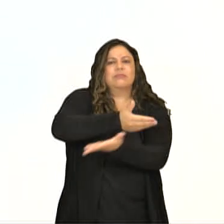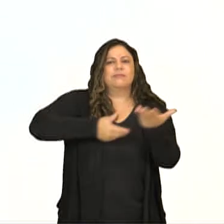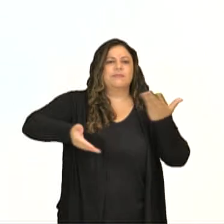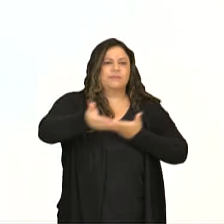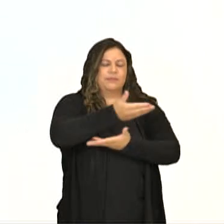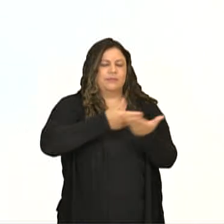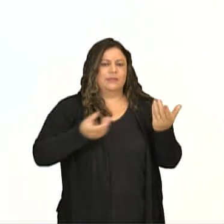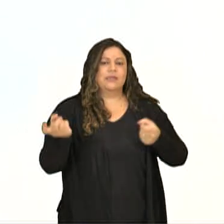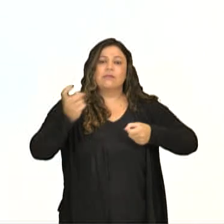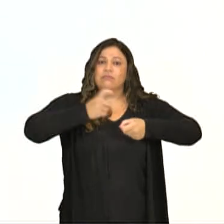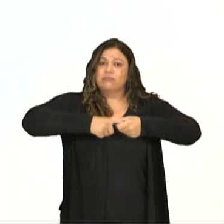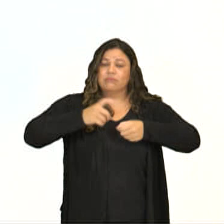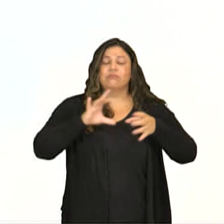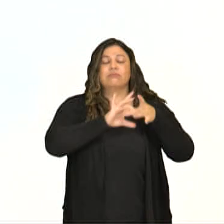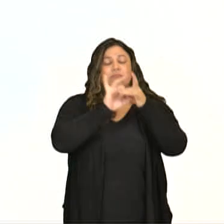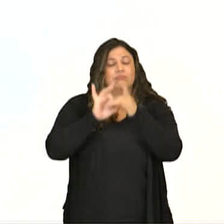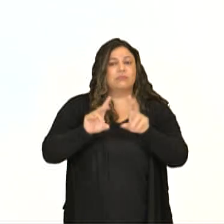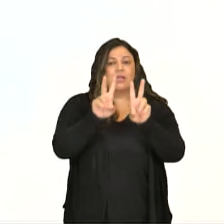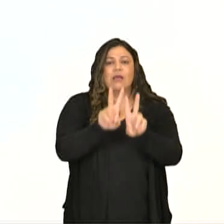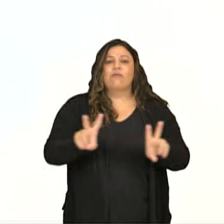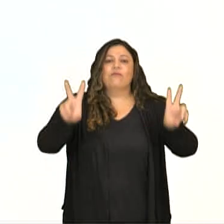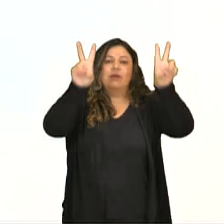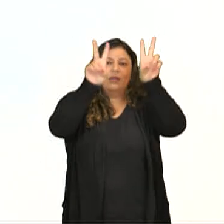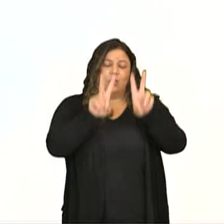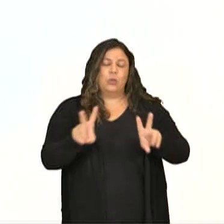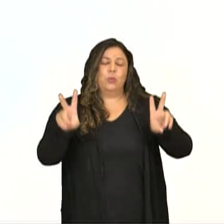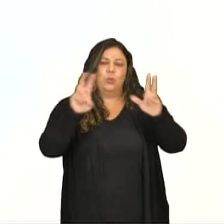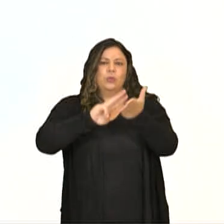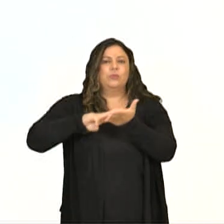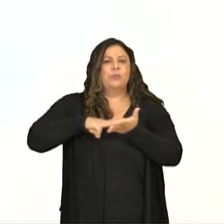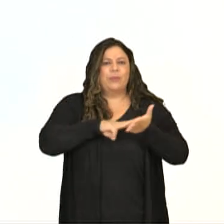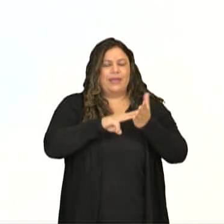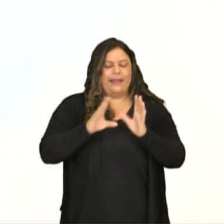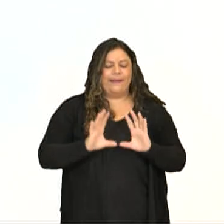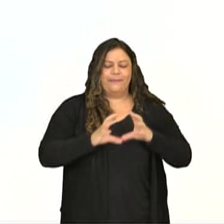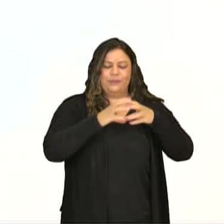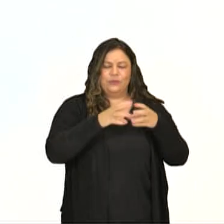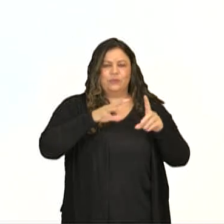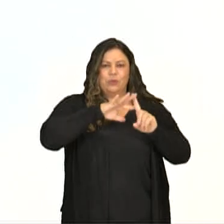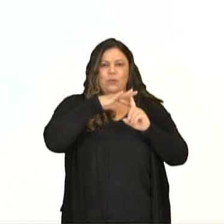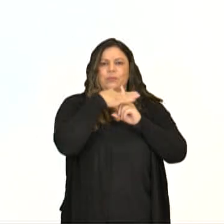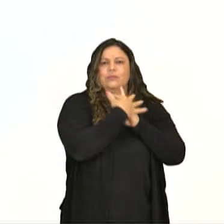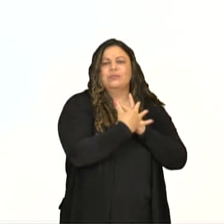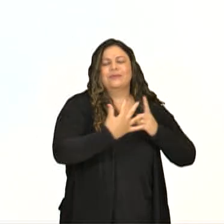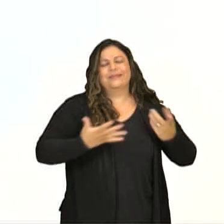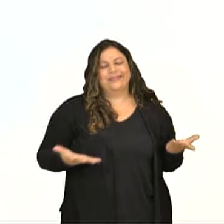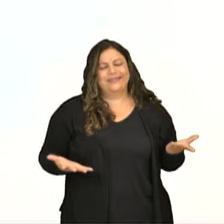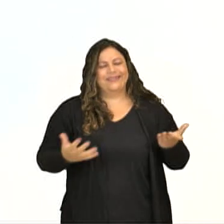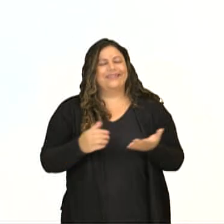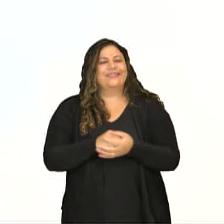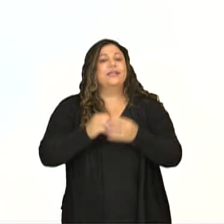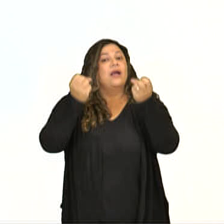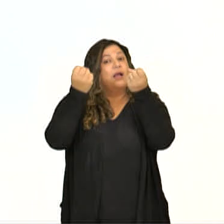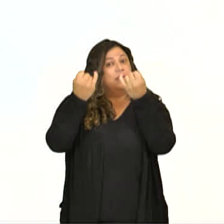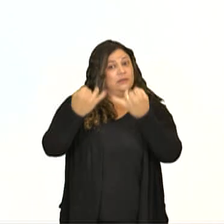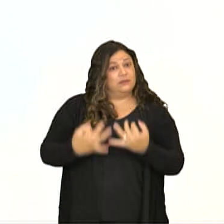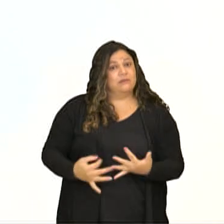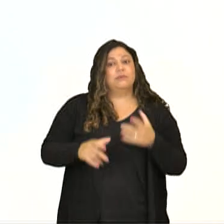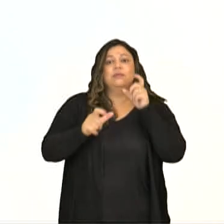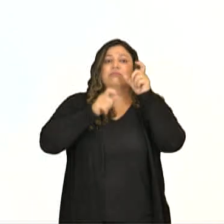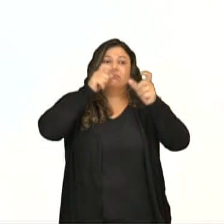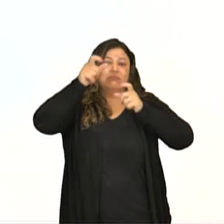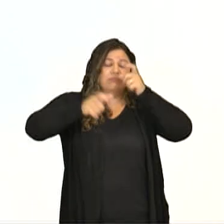comunhão de determinados valores entre os membros de uma sociedade. Explique com suas